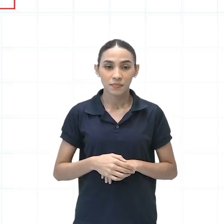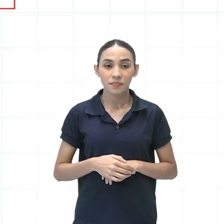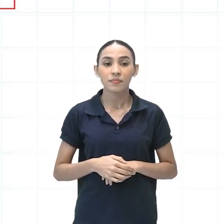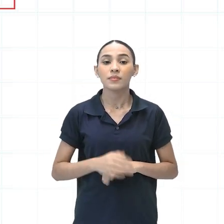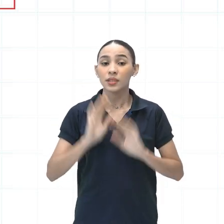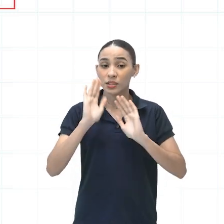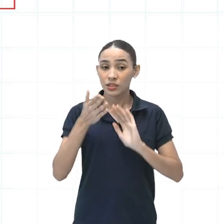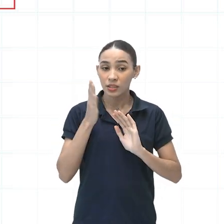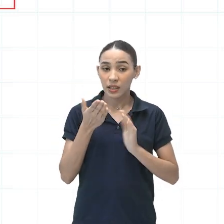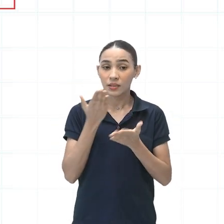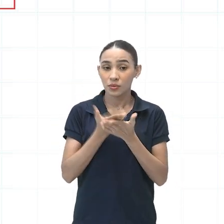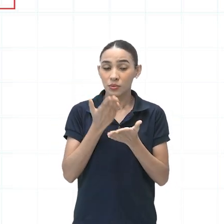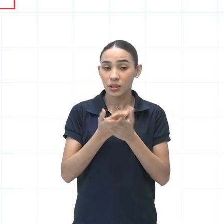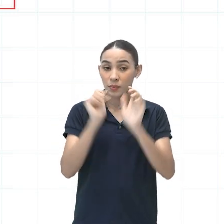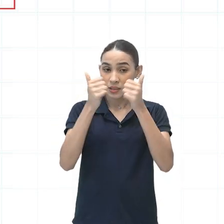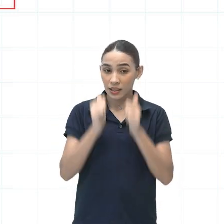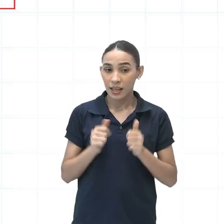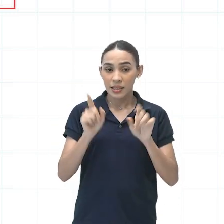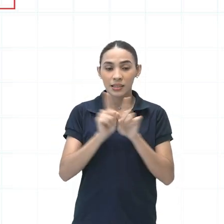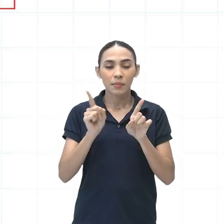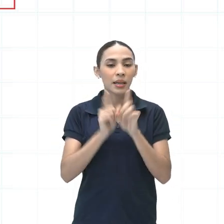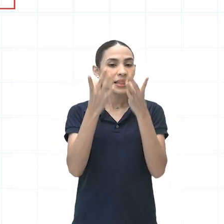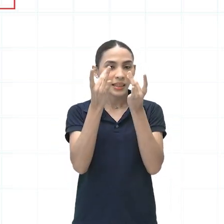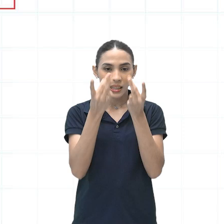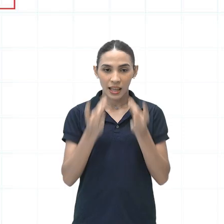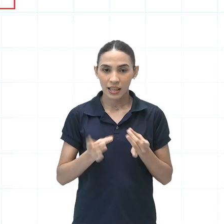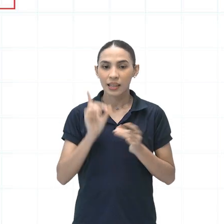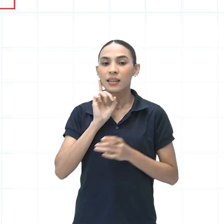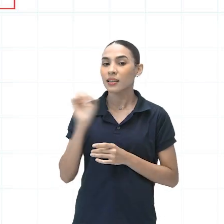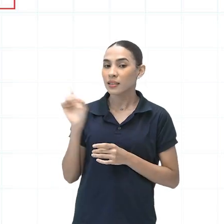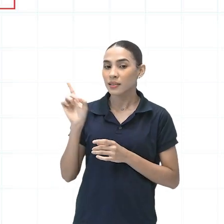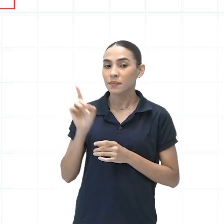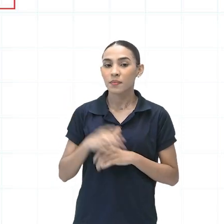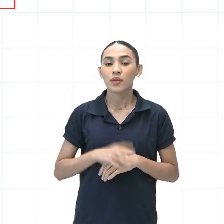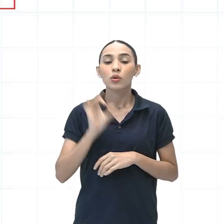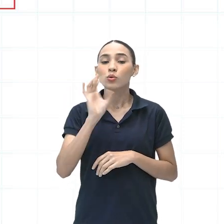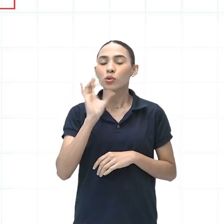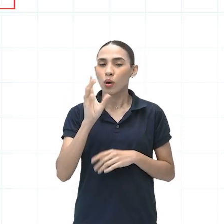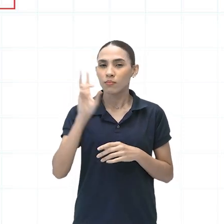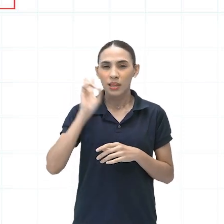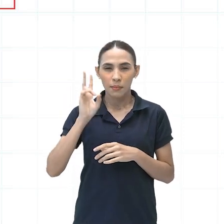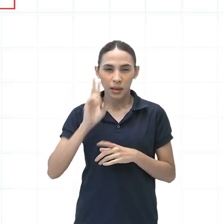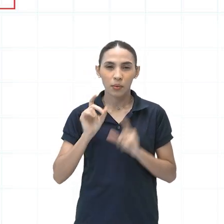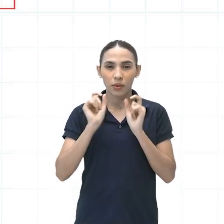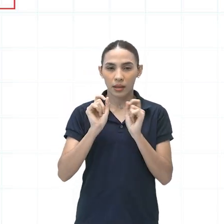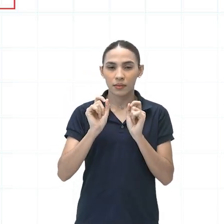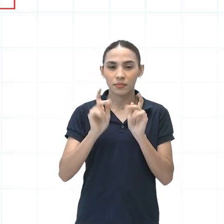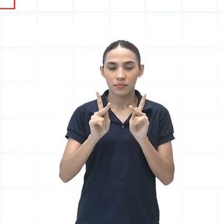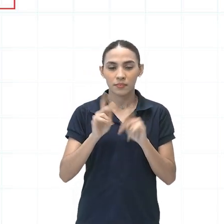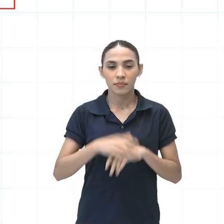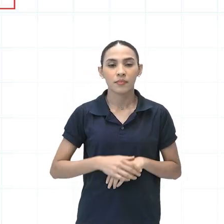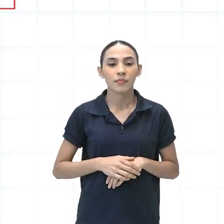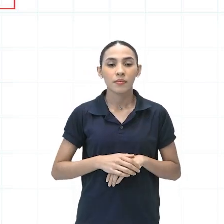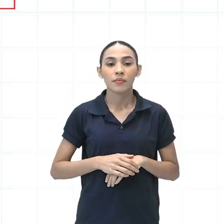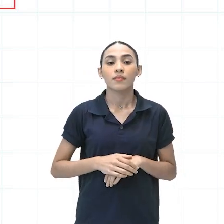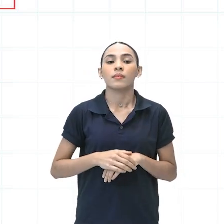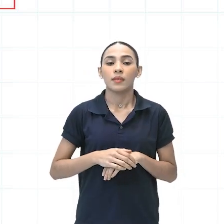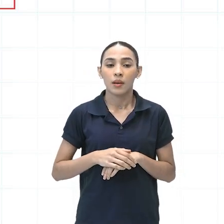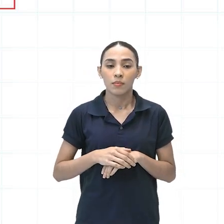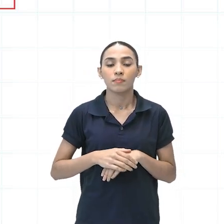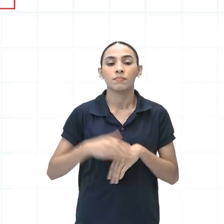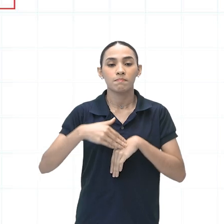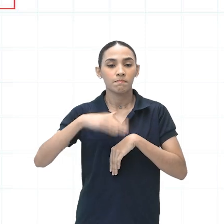Já acabou de fazer a análise bem detalhada deste exemplo, apenas vamos retomar aí, né? Que isso torna a